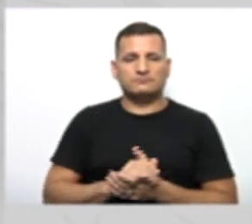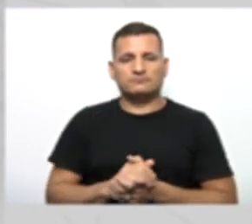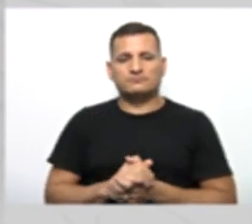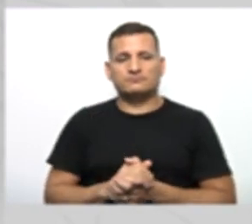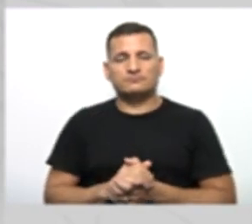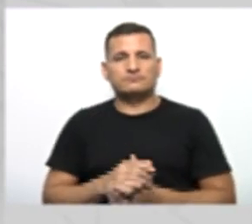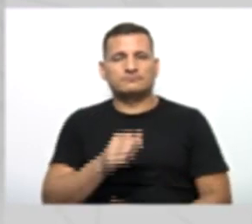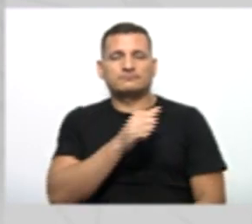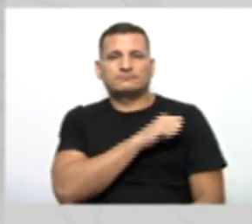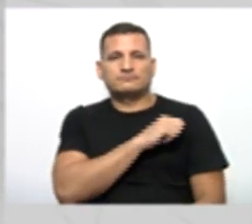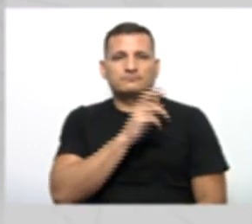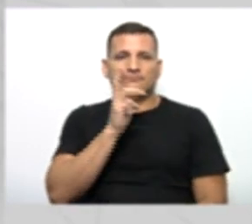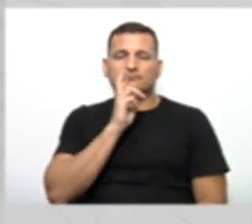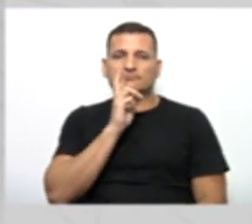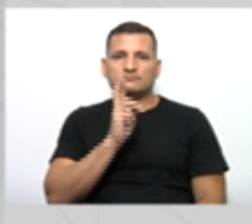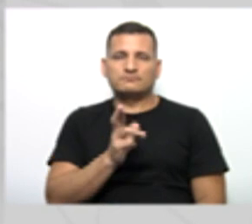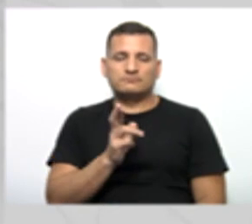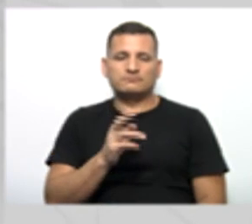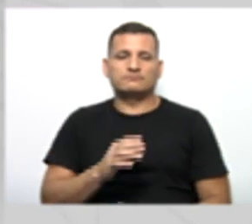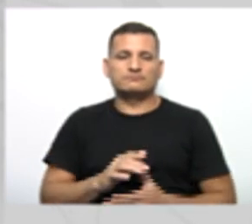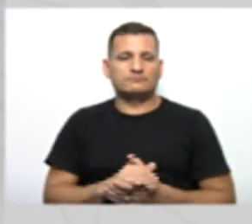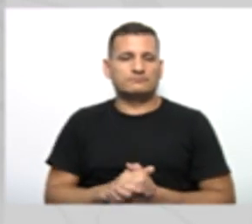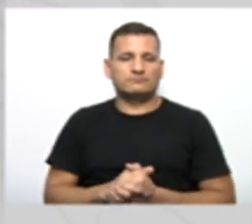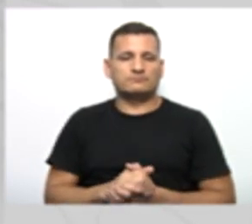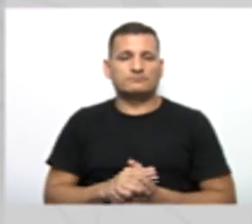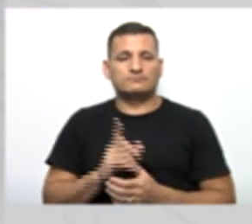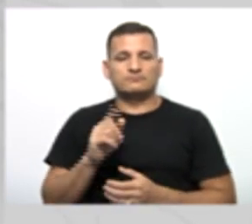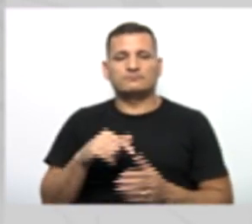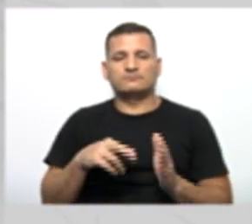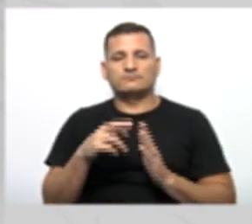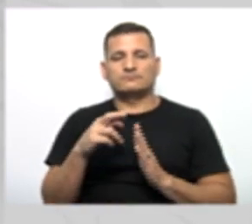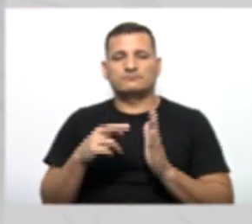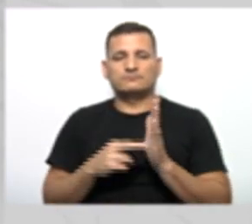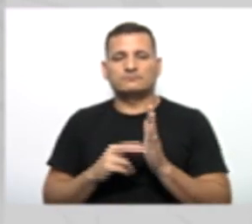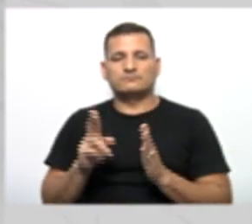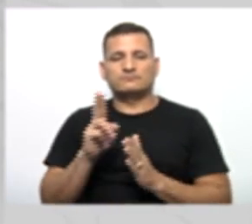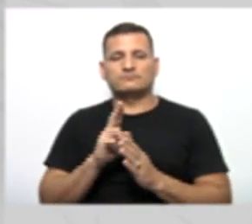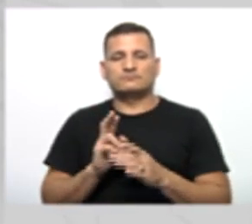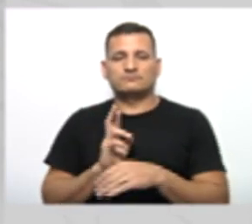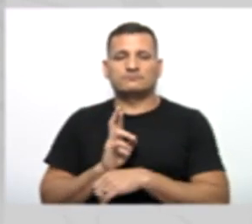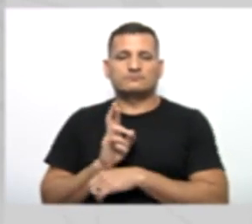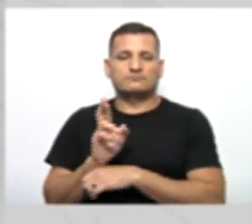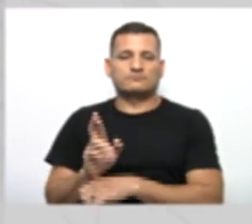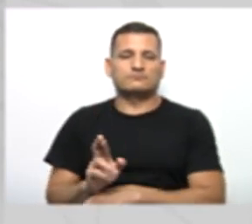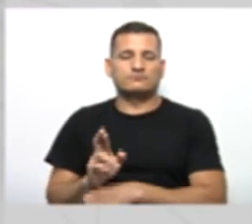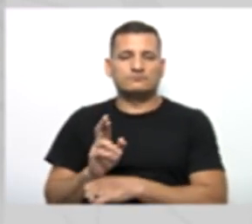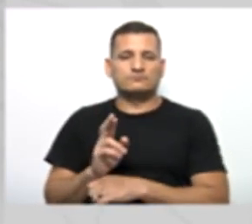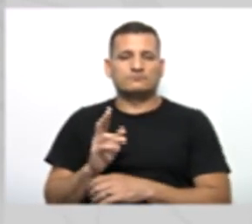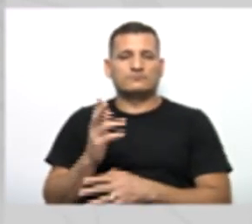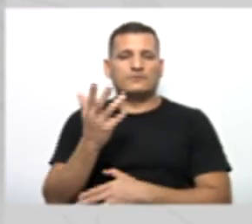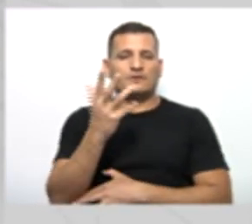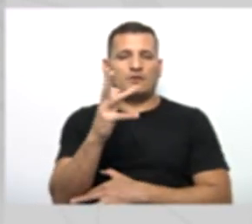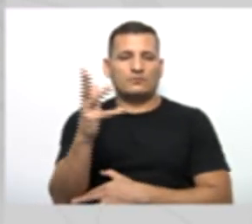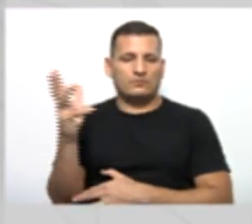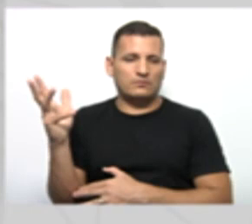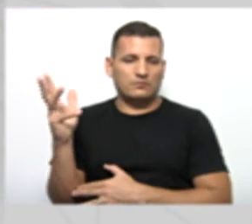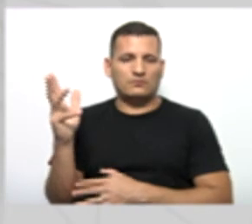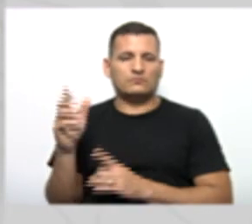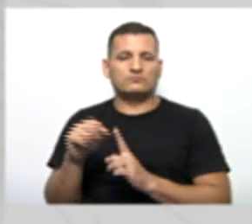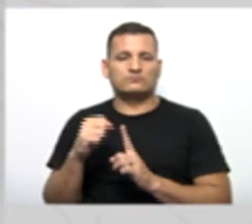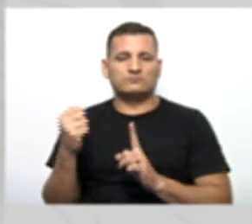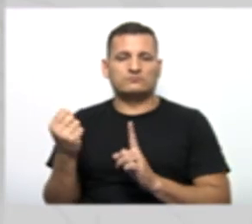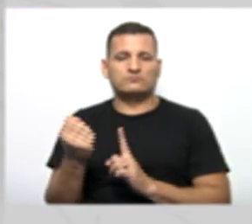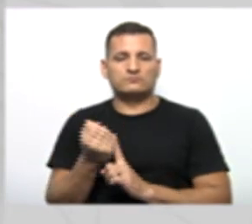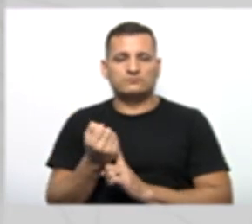alunos responderam muito bem, regulamentar o uso dos recursos naturais pela